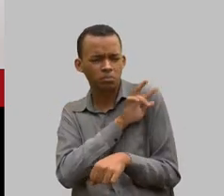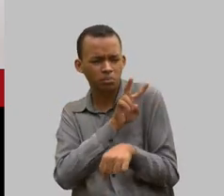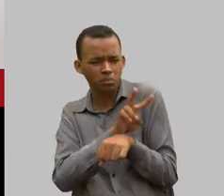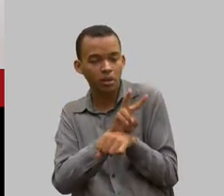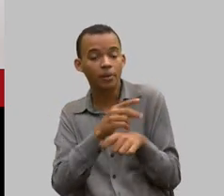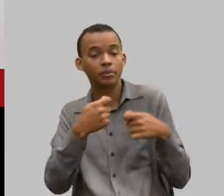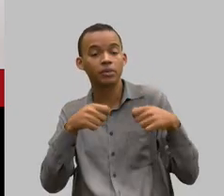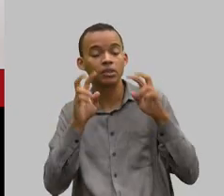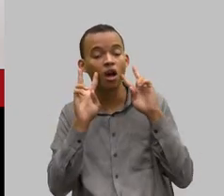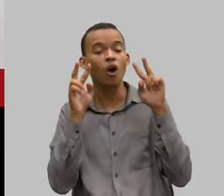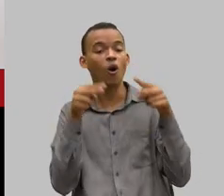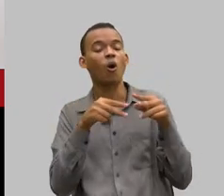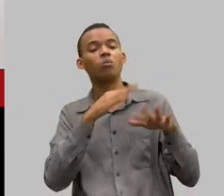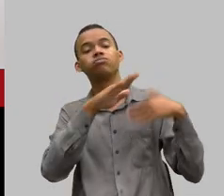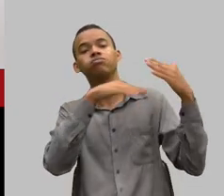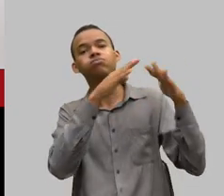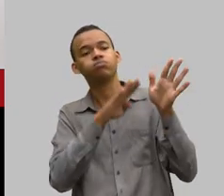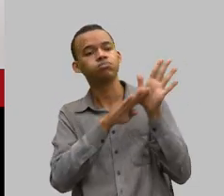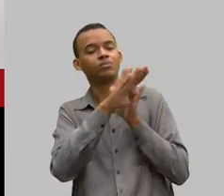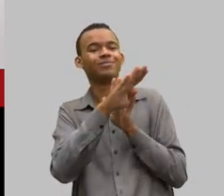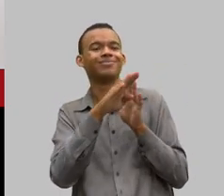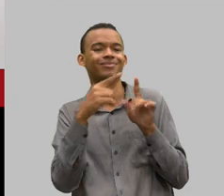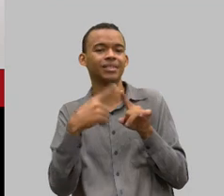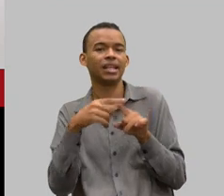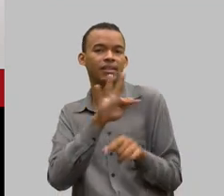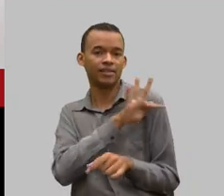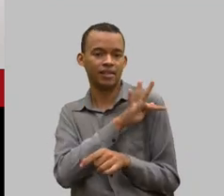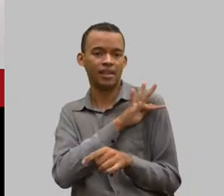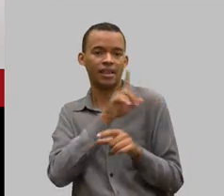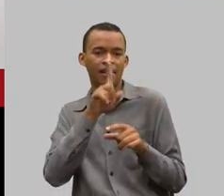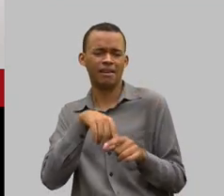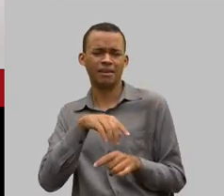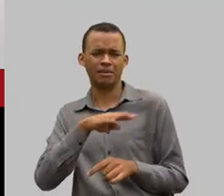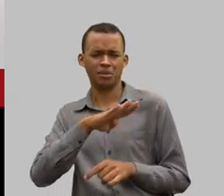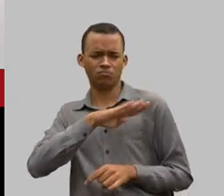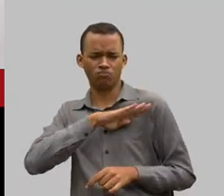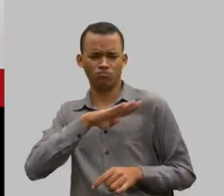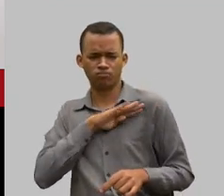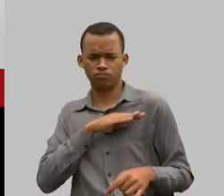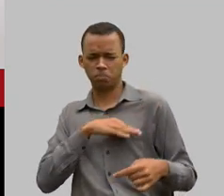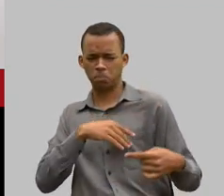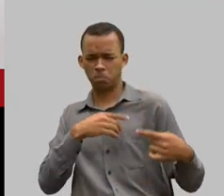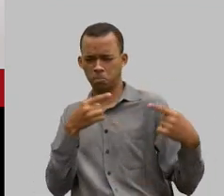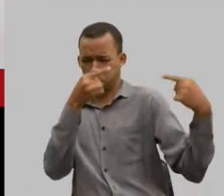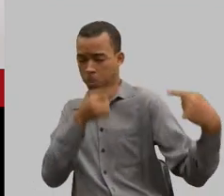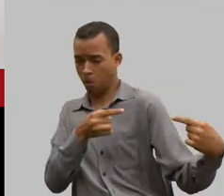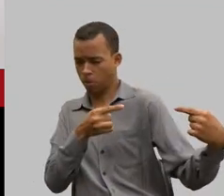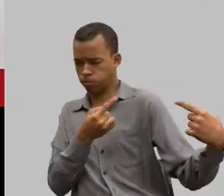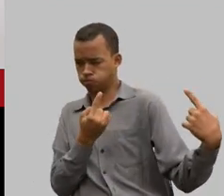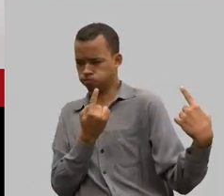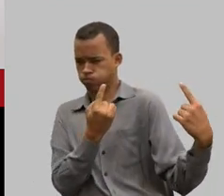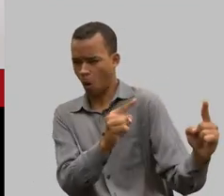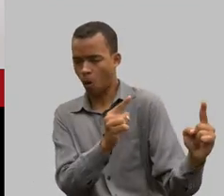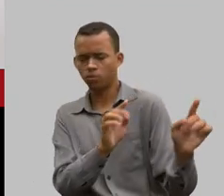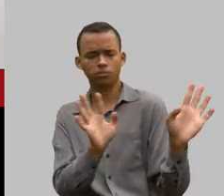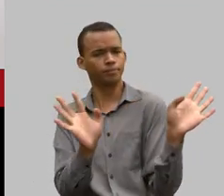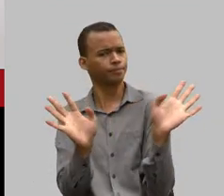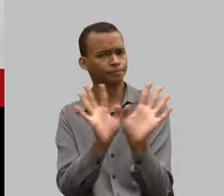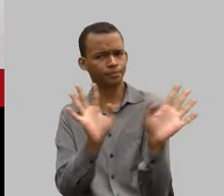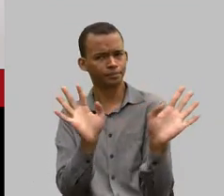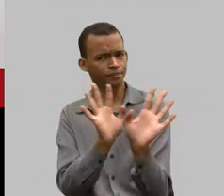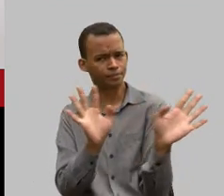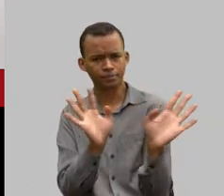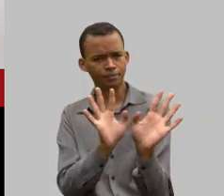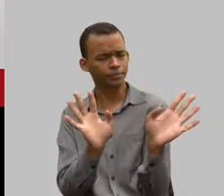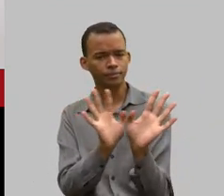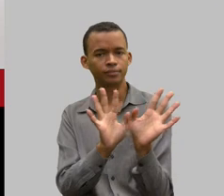nosso estado fiscalização ela não é inimiga da do reconhecimento dos avanços então nós temos